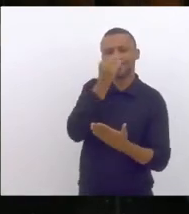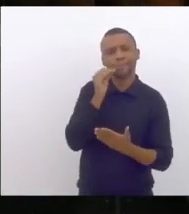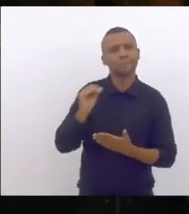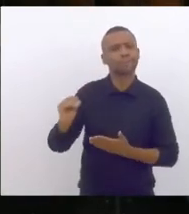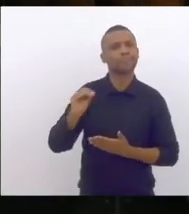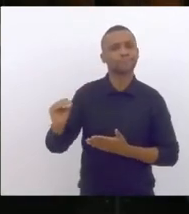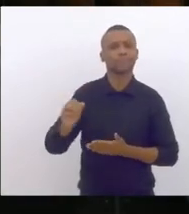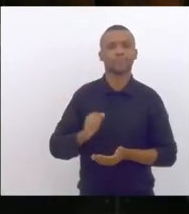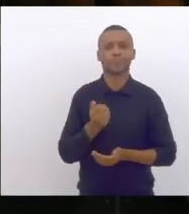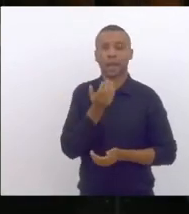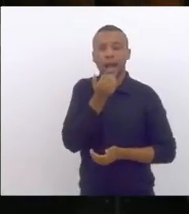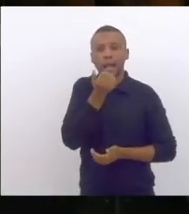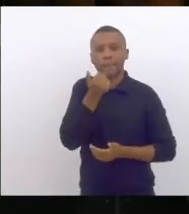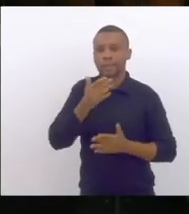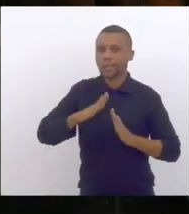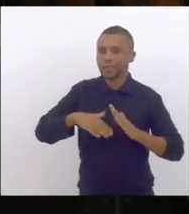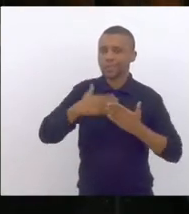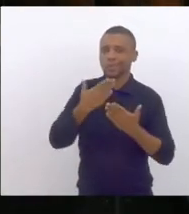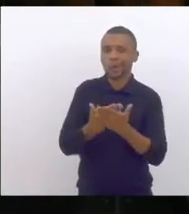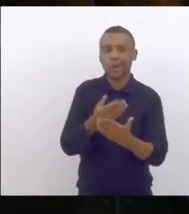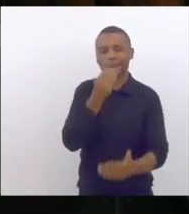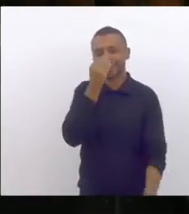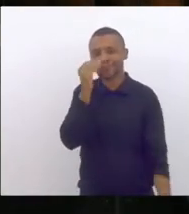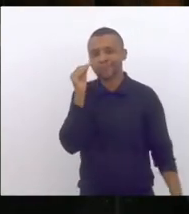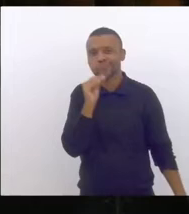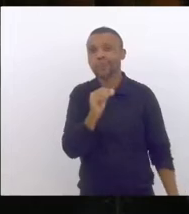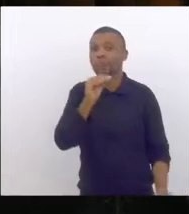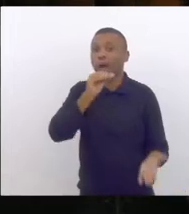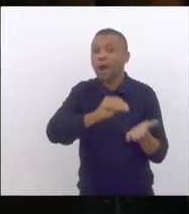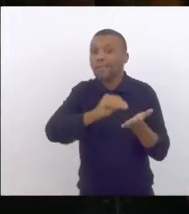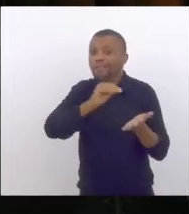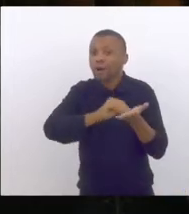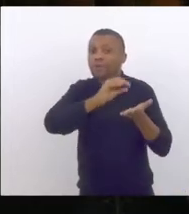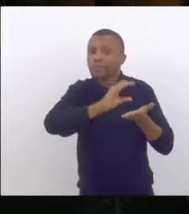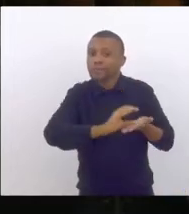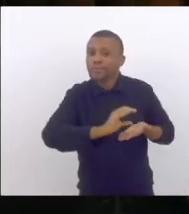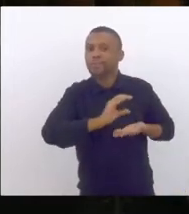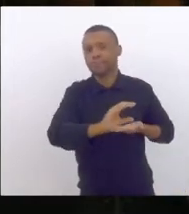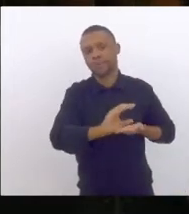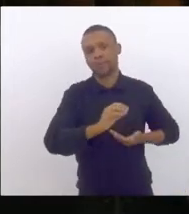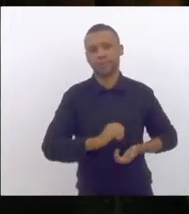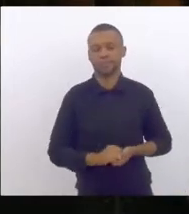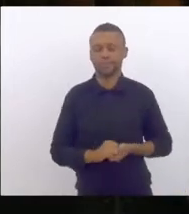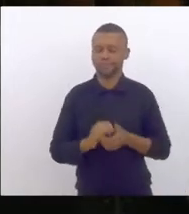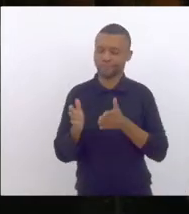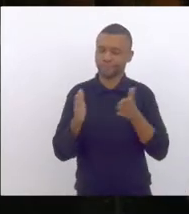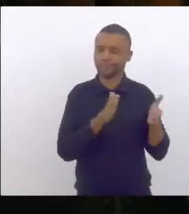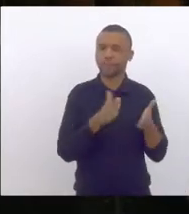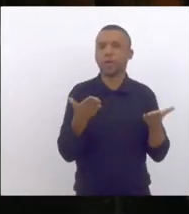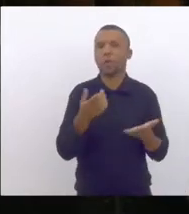alimentação escolar ficando com uma pauta de jacente Então olha o que restas dos diretores nessa situação